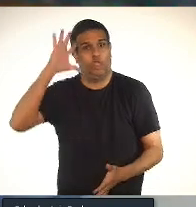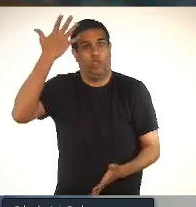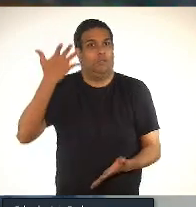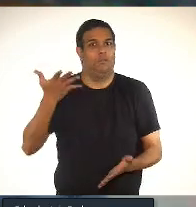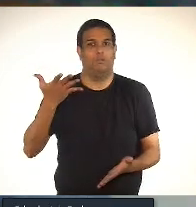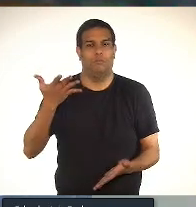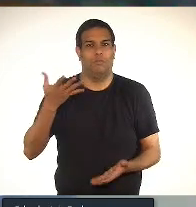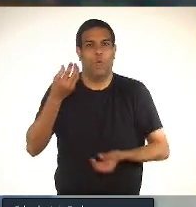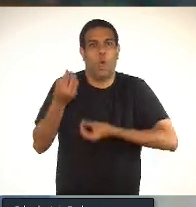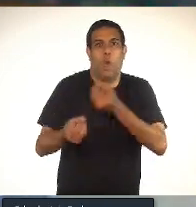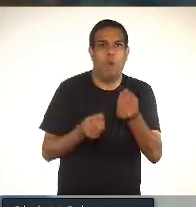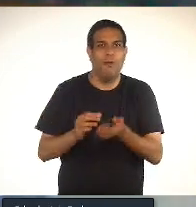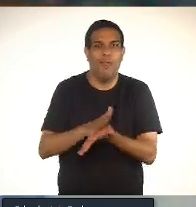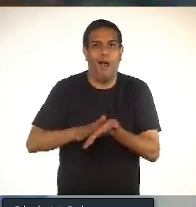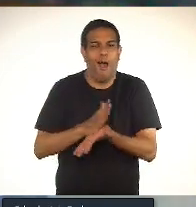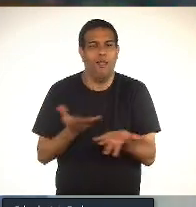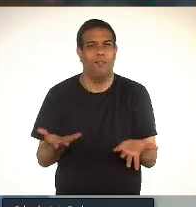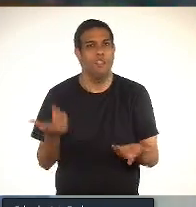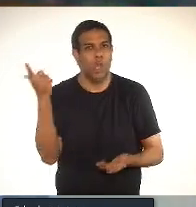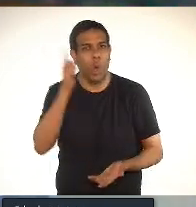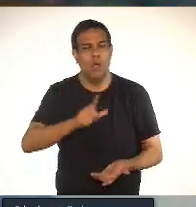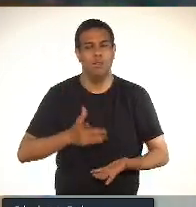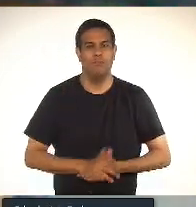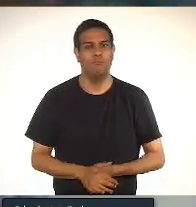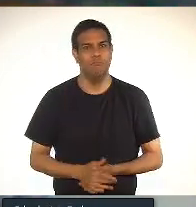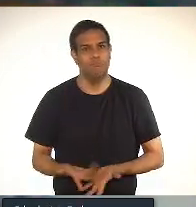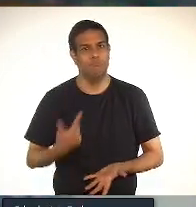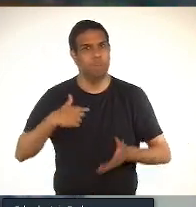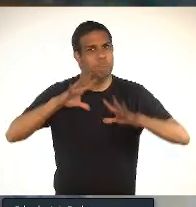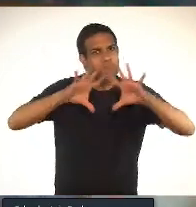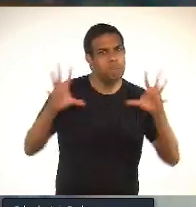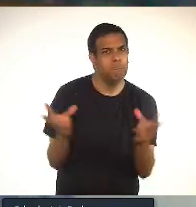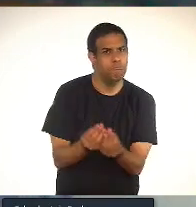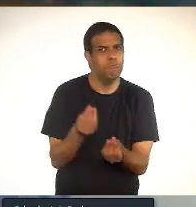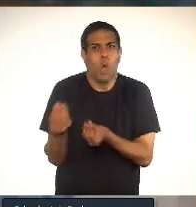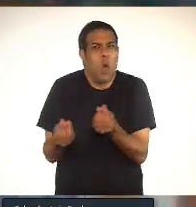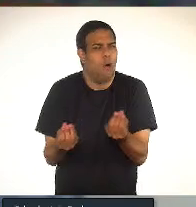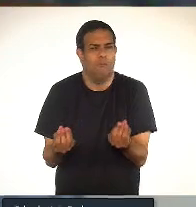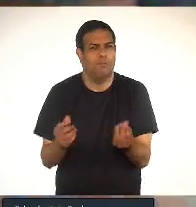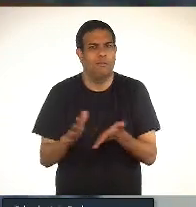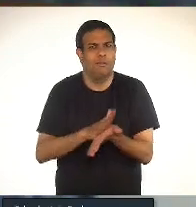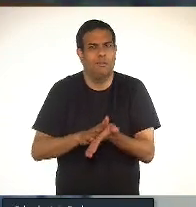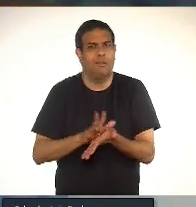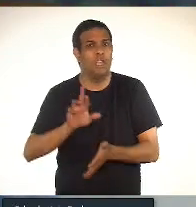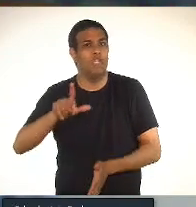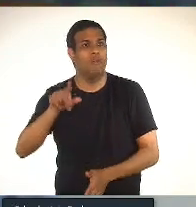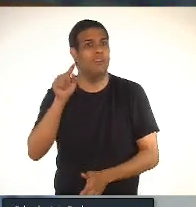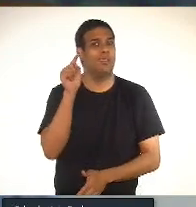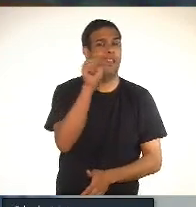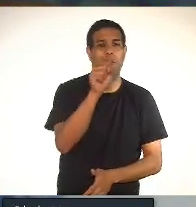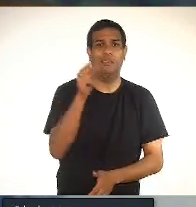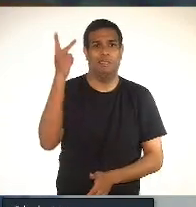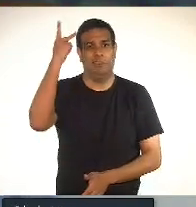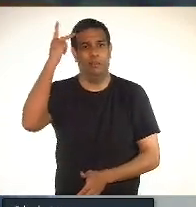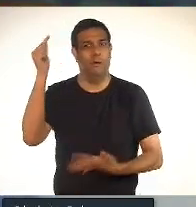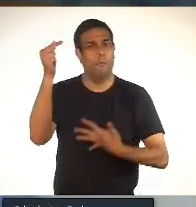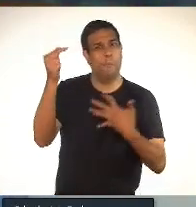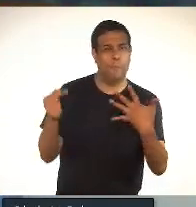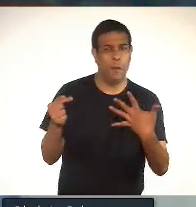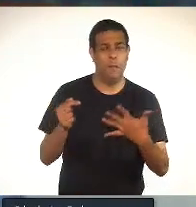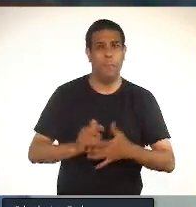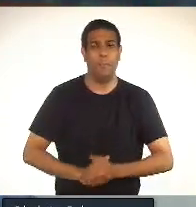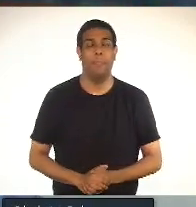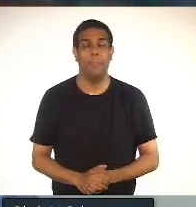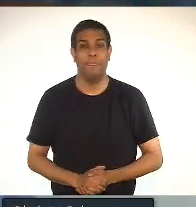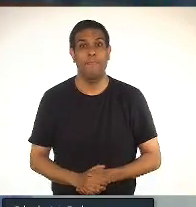não alimenta com mais nada. Né? Então, aí mesmo é que não tem saída, diferente do que São